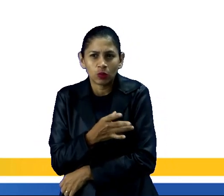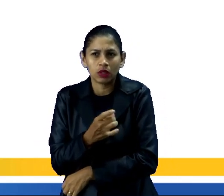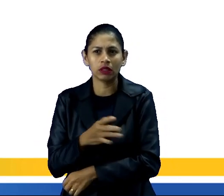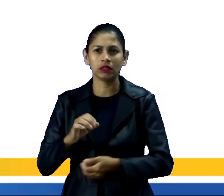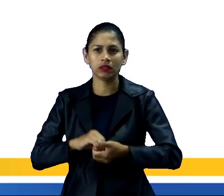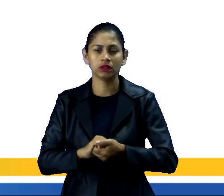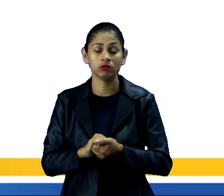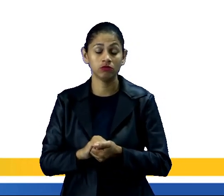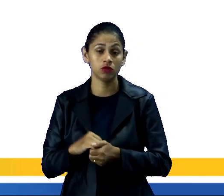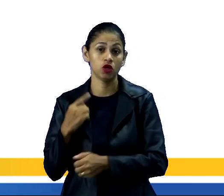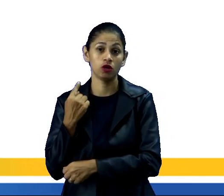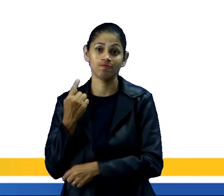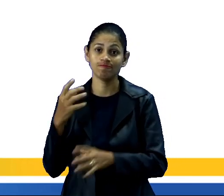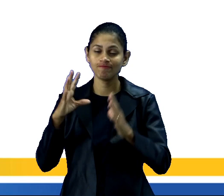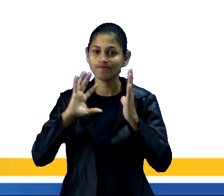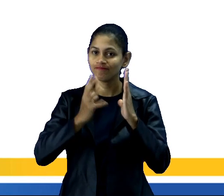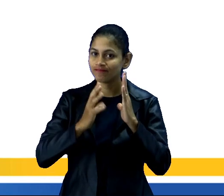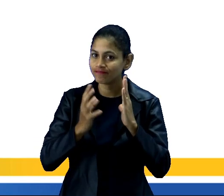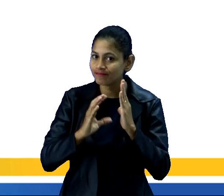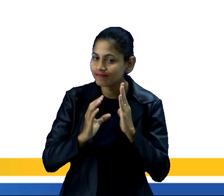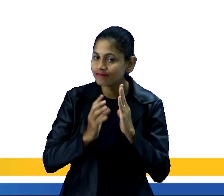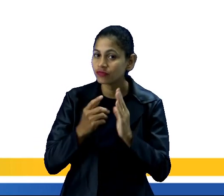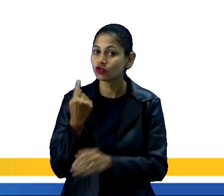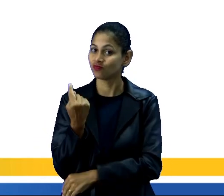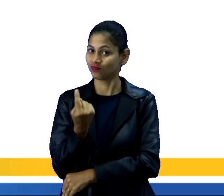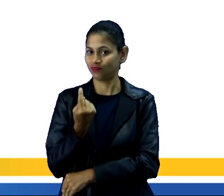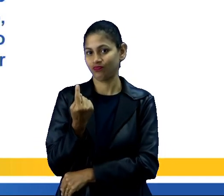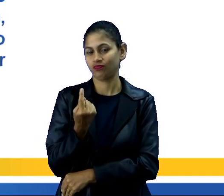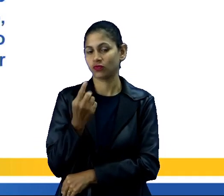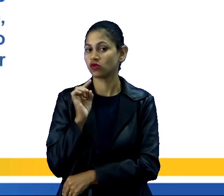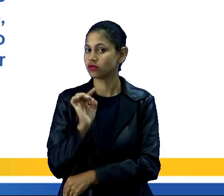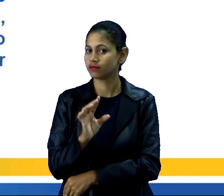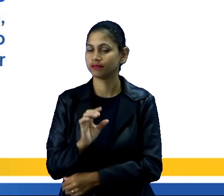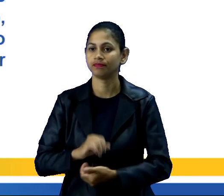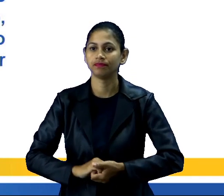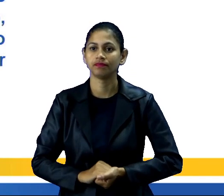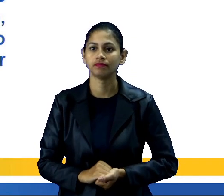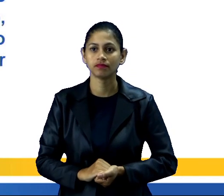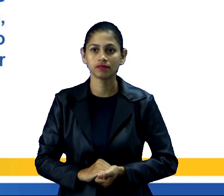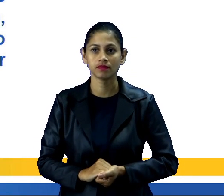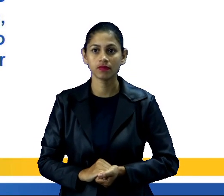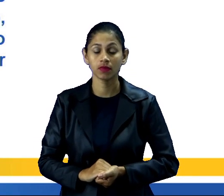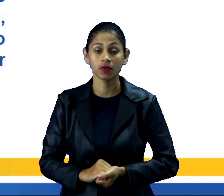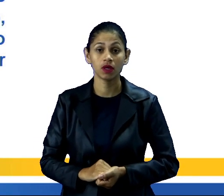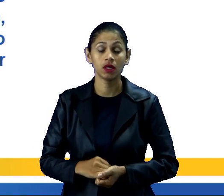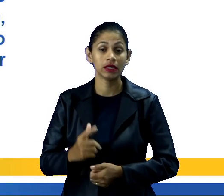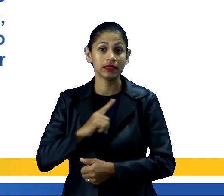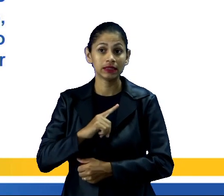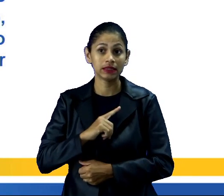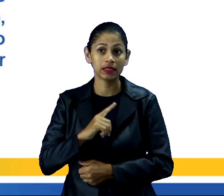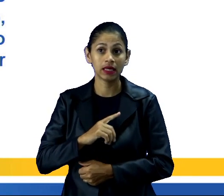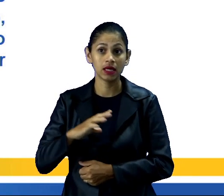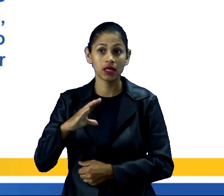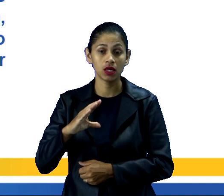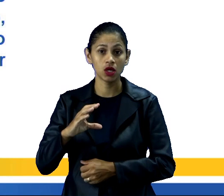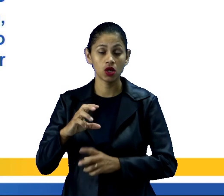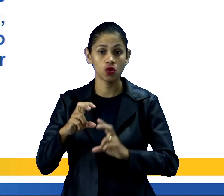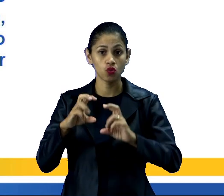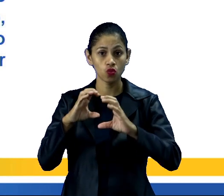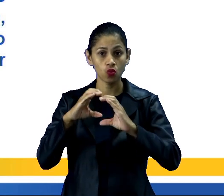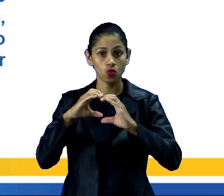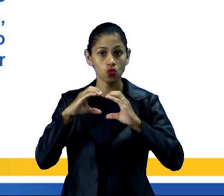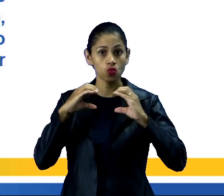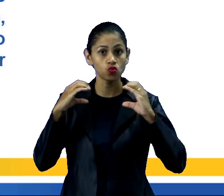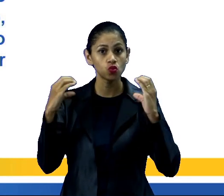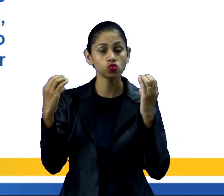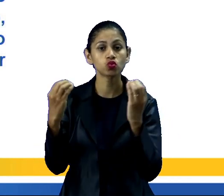um partido único. Além, né, do culto ao líder. Observe aí a capa, né, da revista